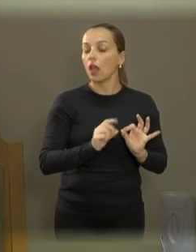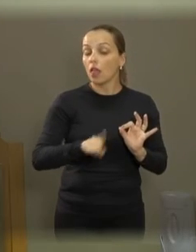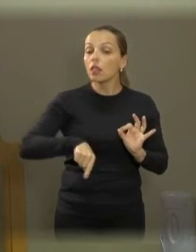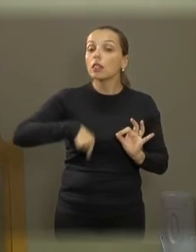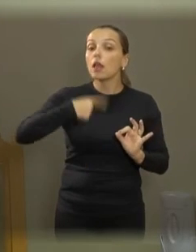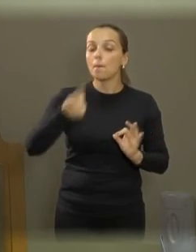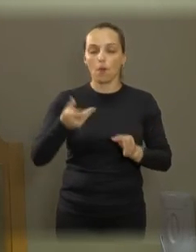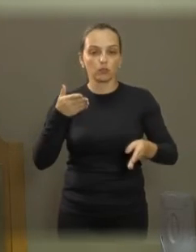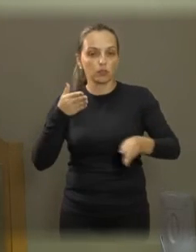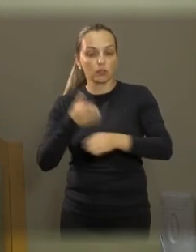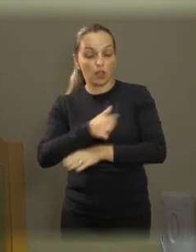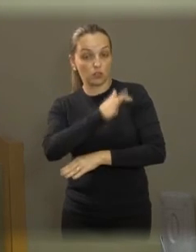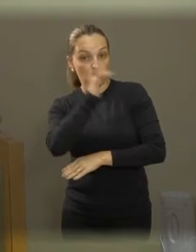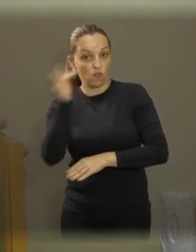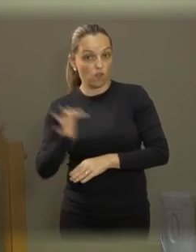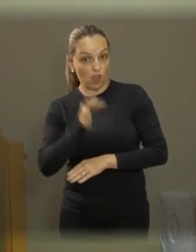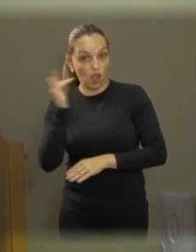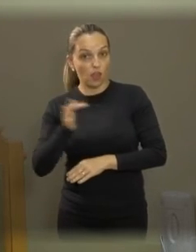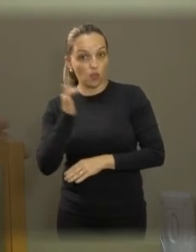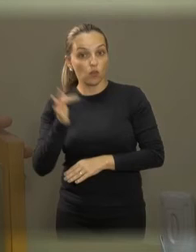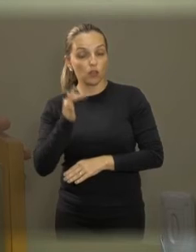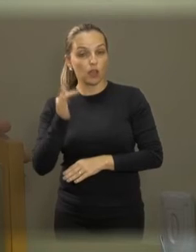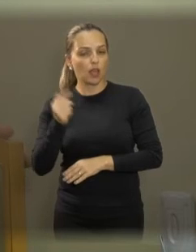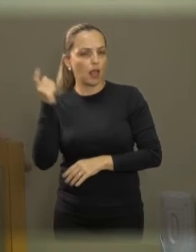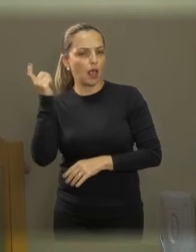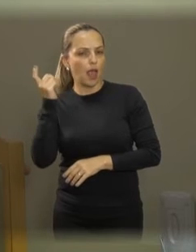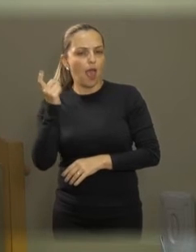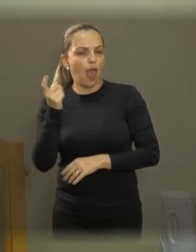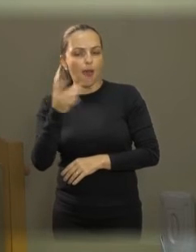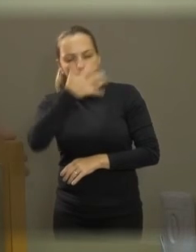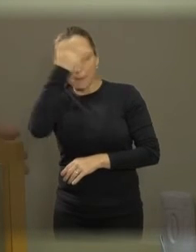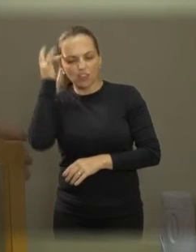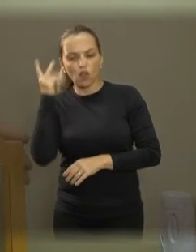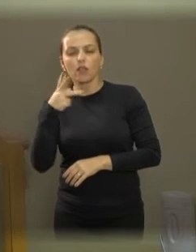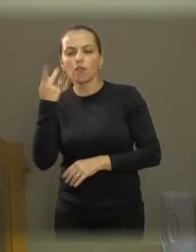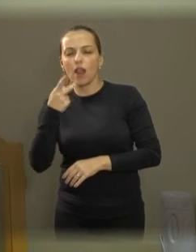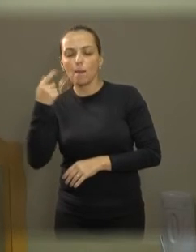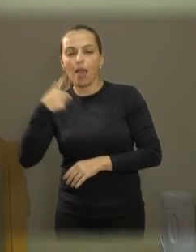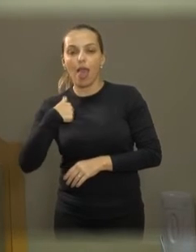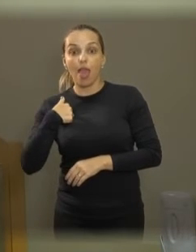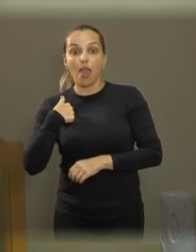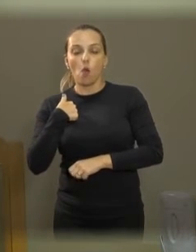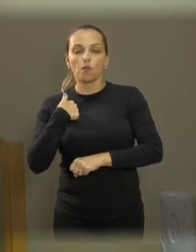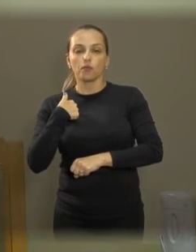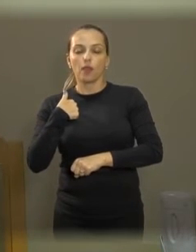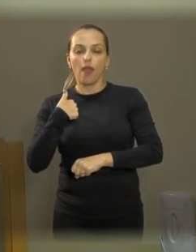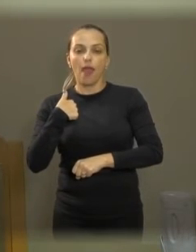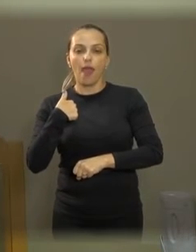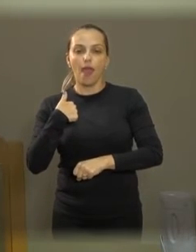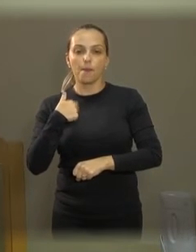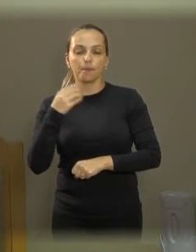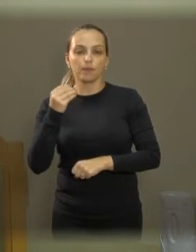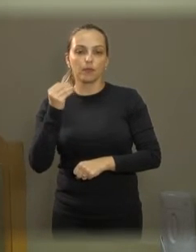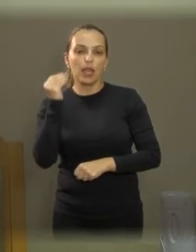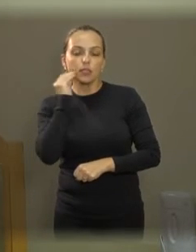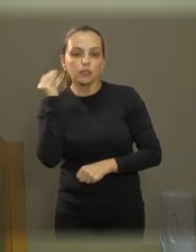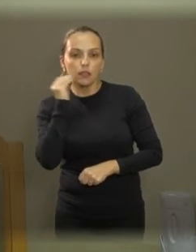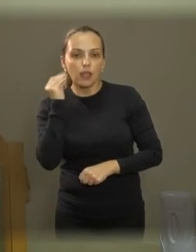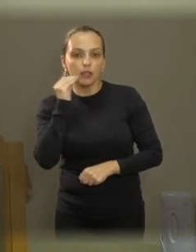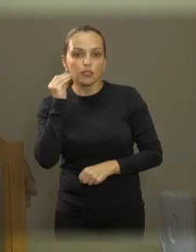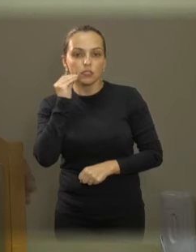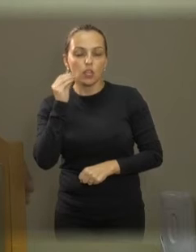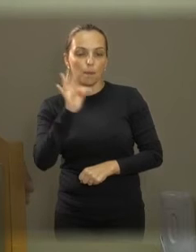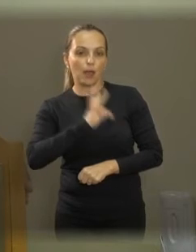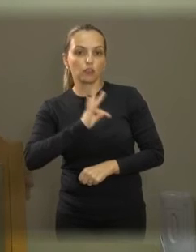faculdade, queriam que eu fizesse teste na ferroviária. Mas eu queria estudar. A minha opção era estudar, eu